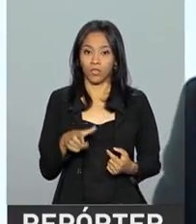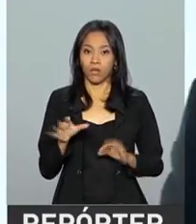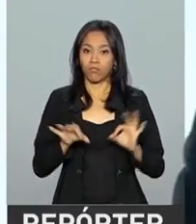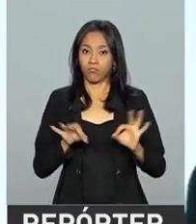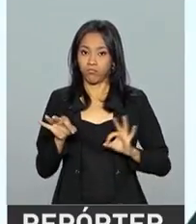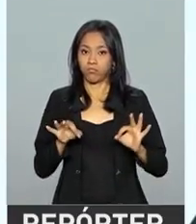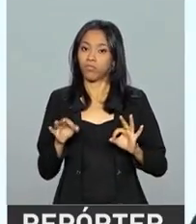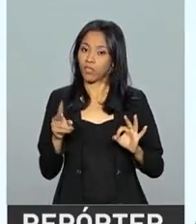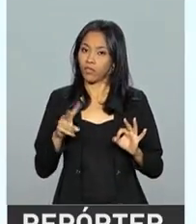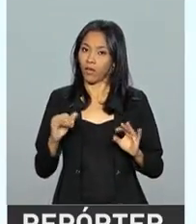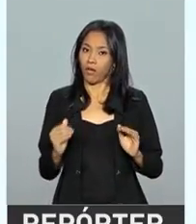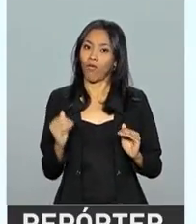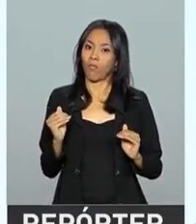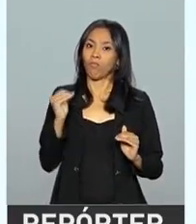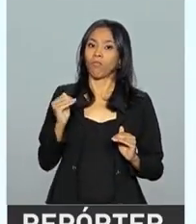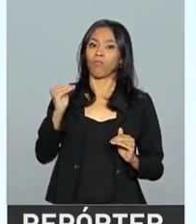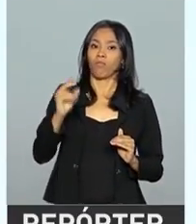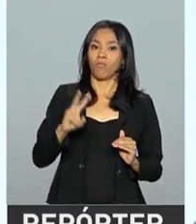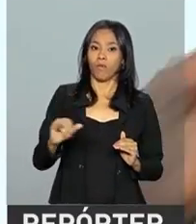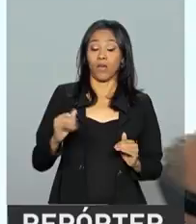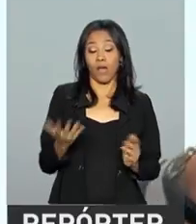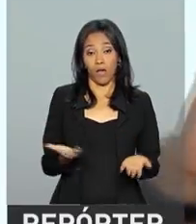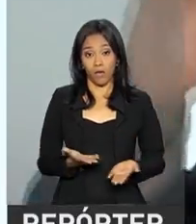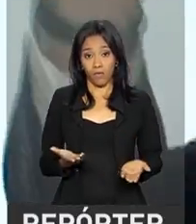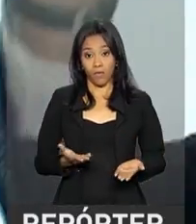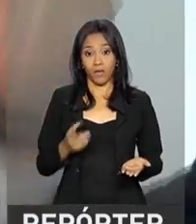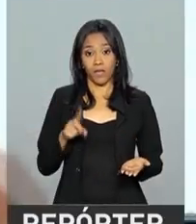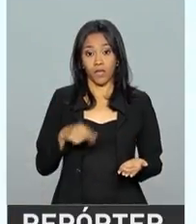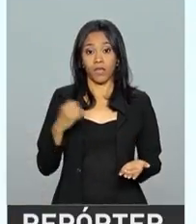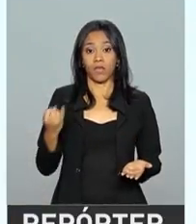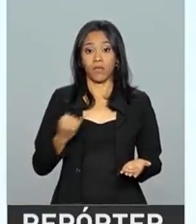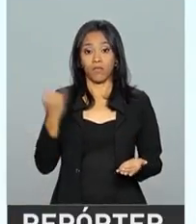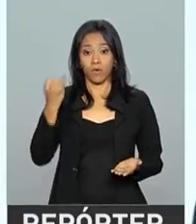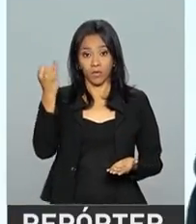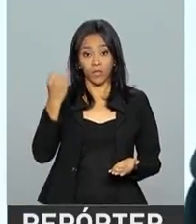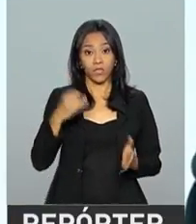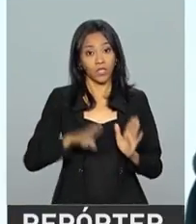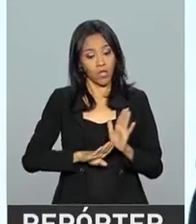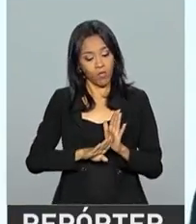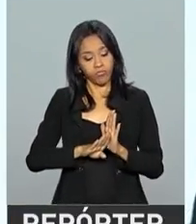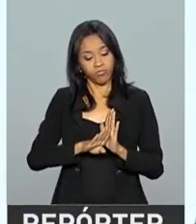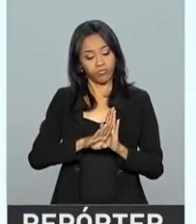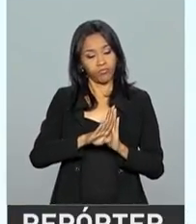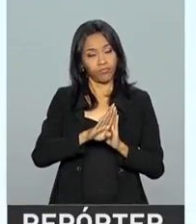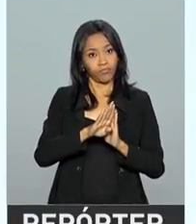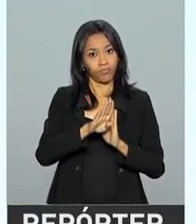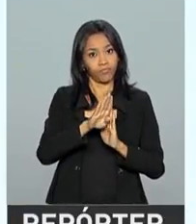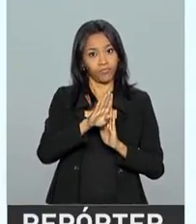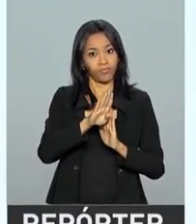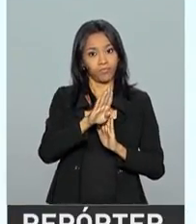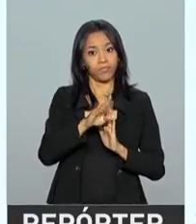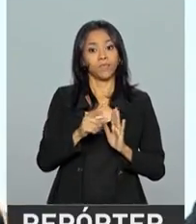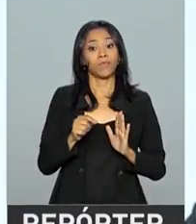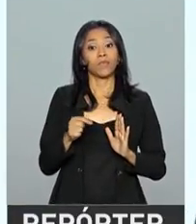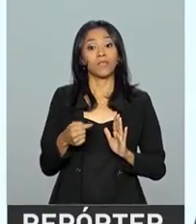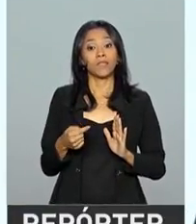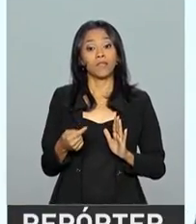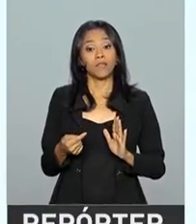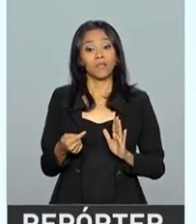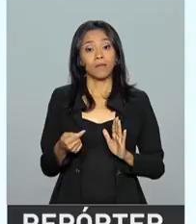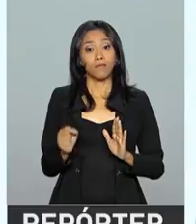água é muito importante se consolidou uma trajetória de crescimento nos próximos anos que aí é